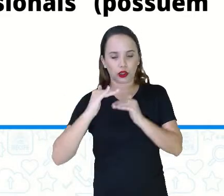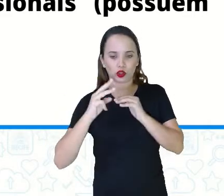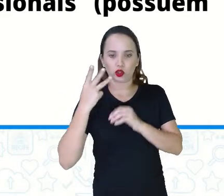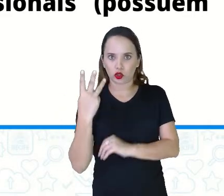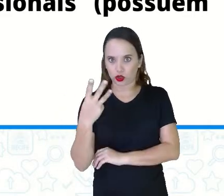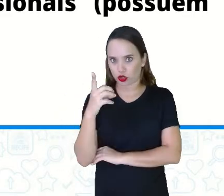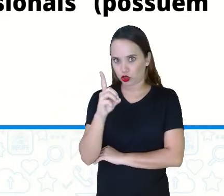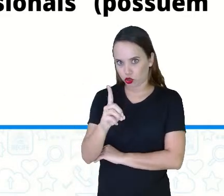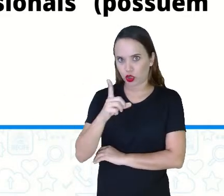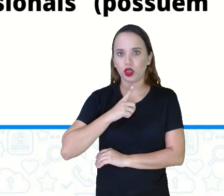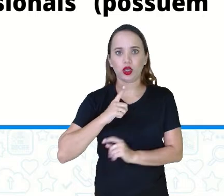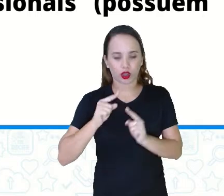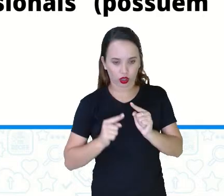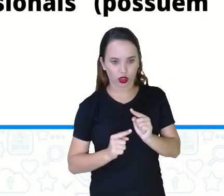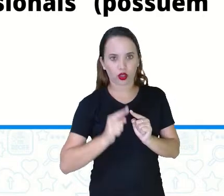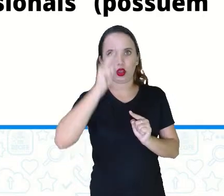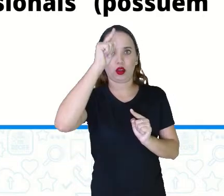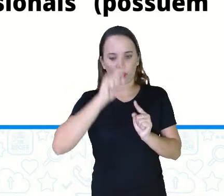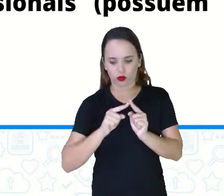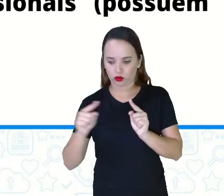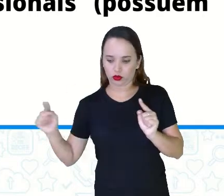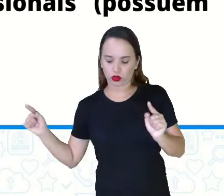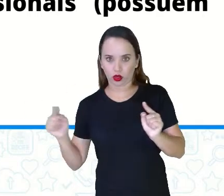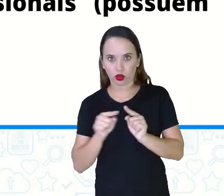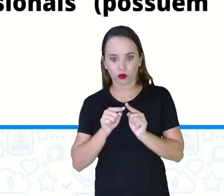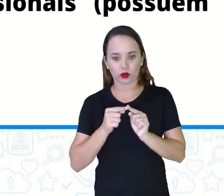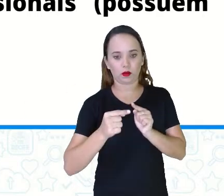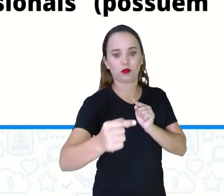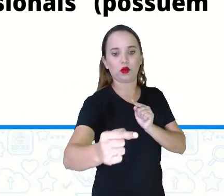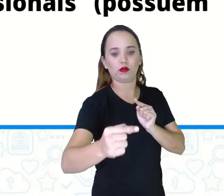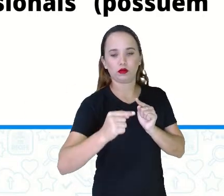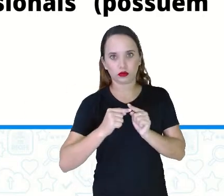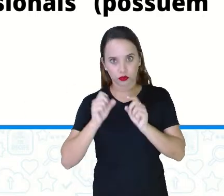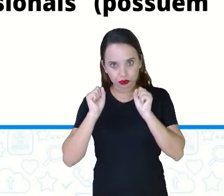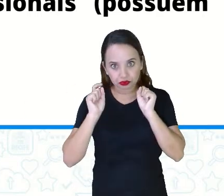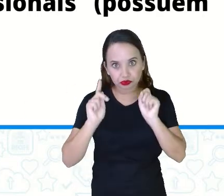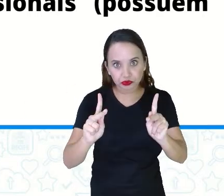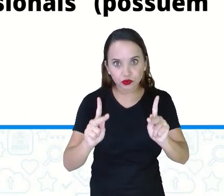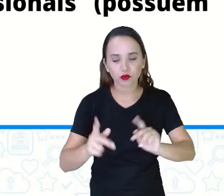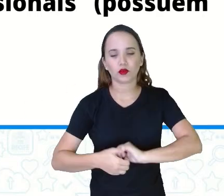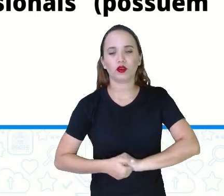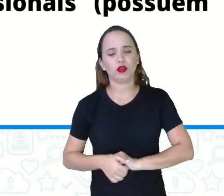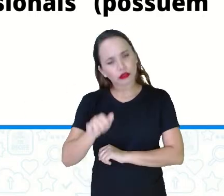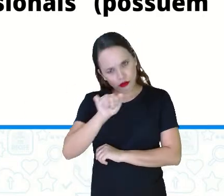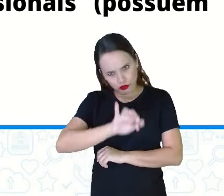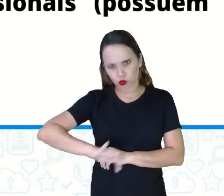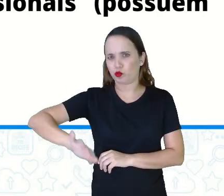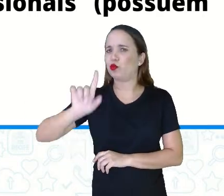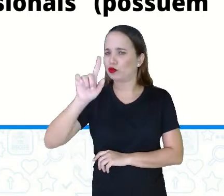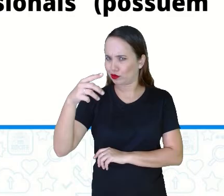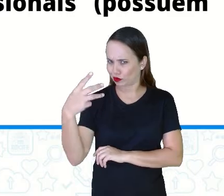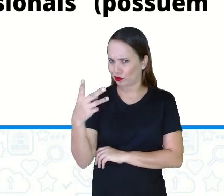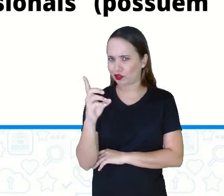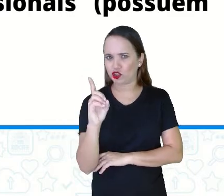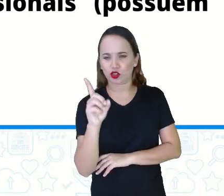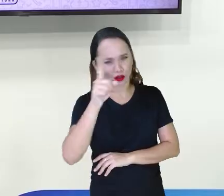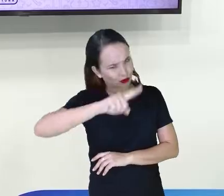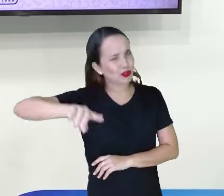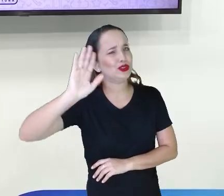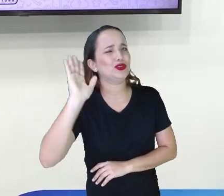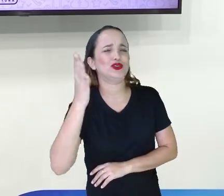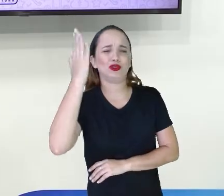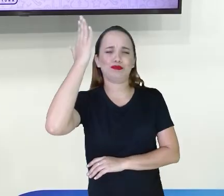possuem largura, altura e profundidade, certo? Aquelas figurinhas 3D, você já ouviu falar